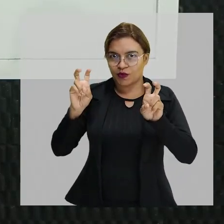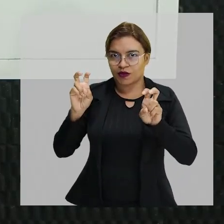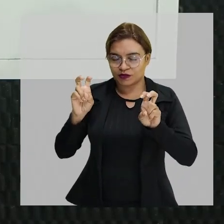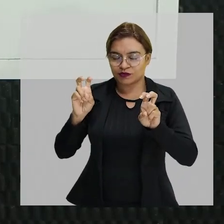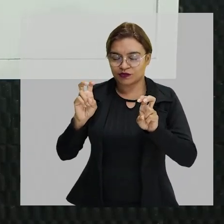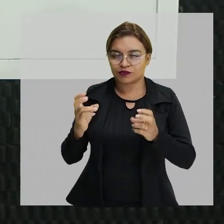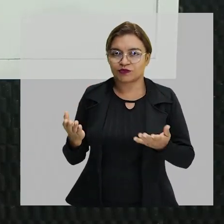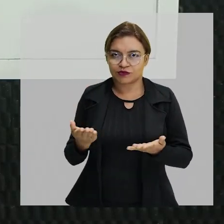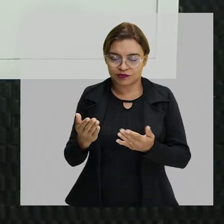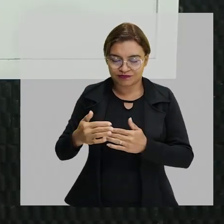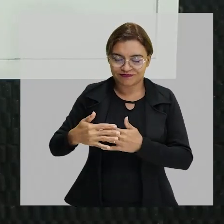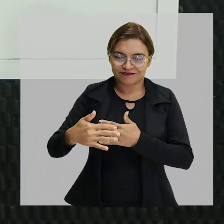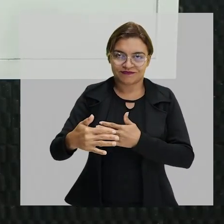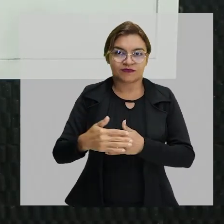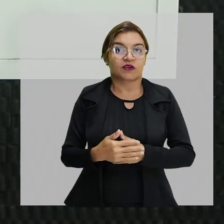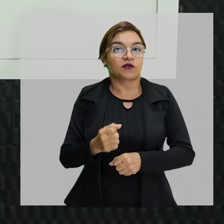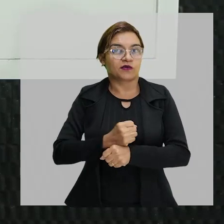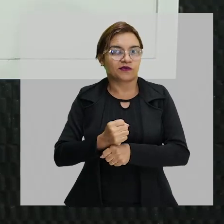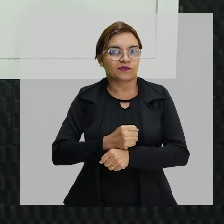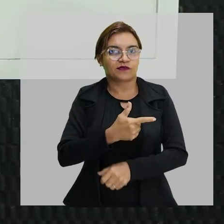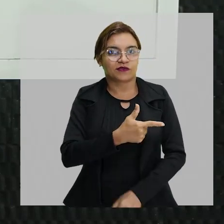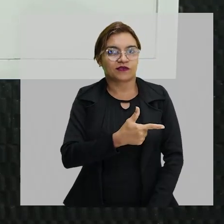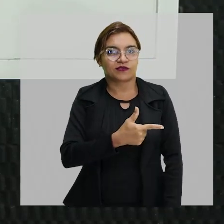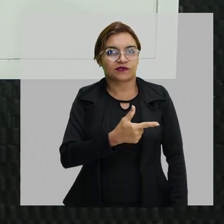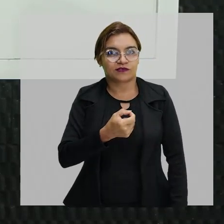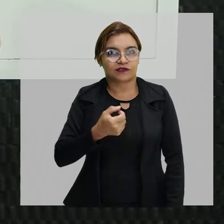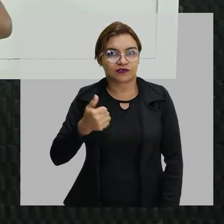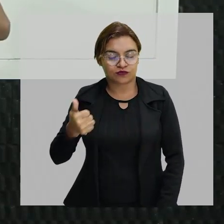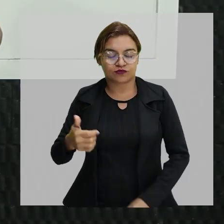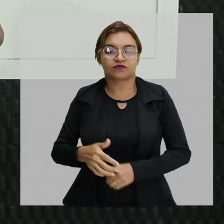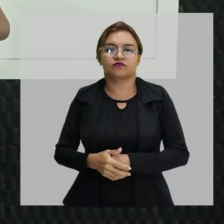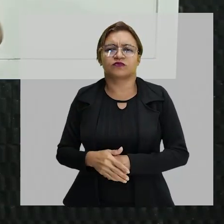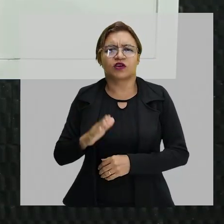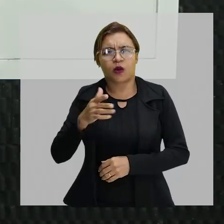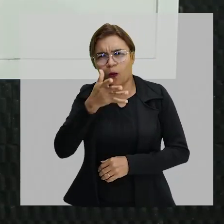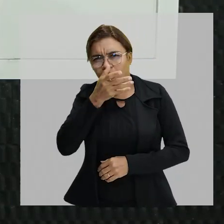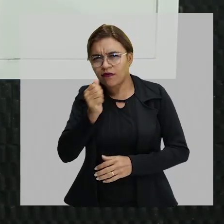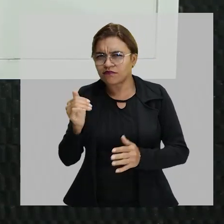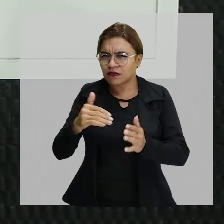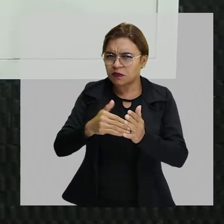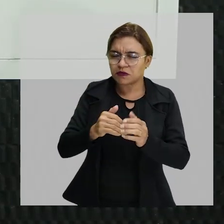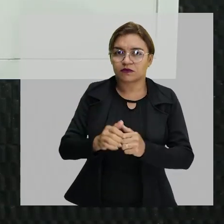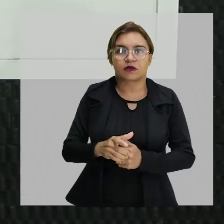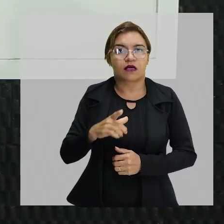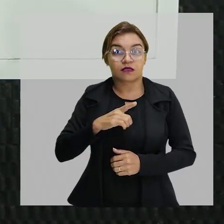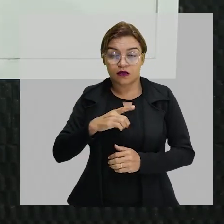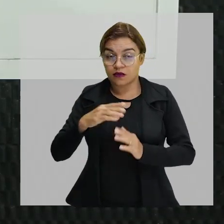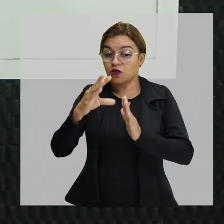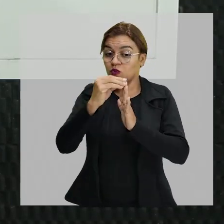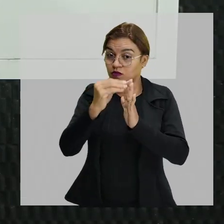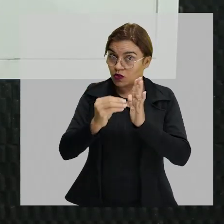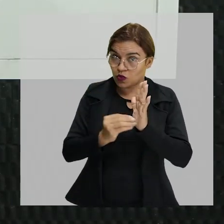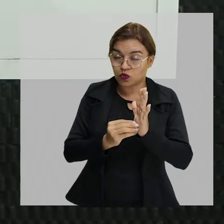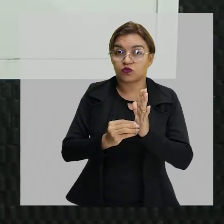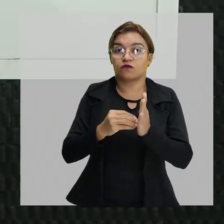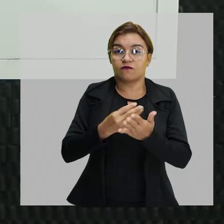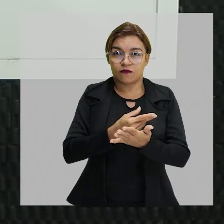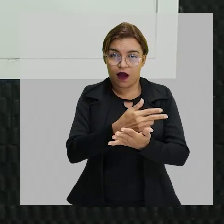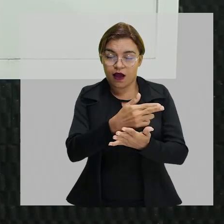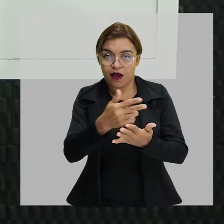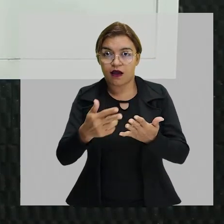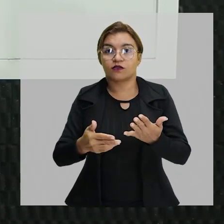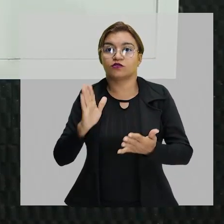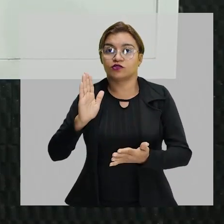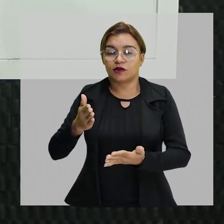de 2021. Já estamos aqui na reta final, já tem bastante coisa, bastante conteúdo que a gente já tratou